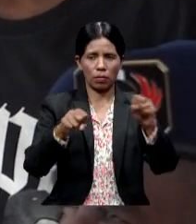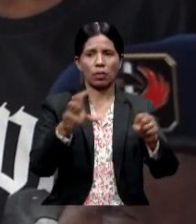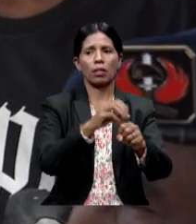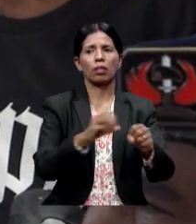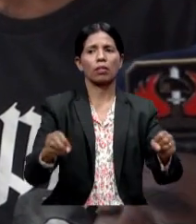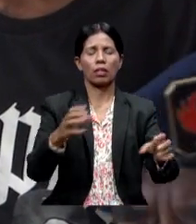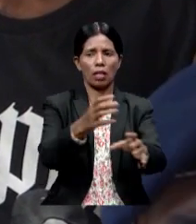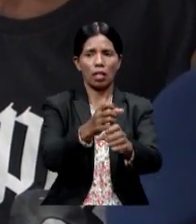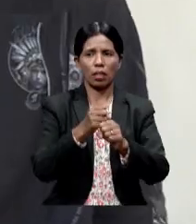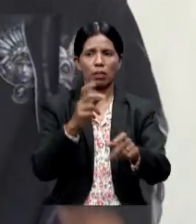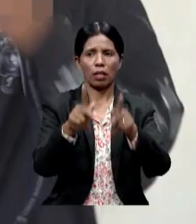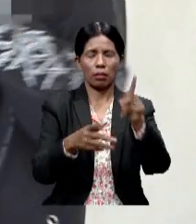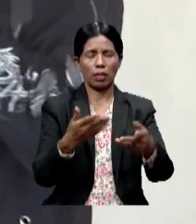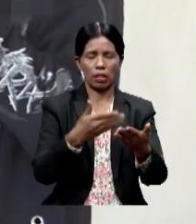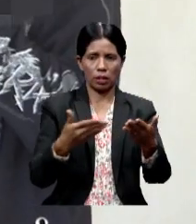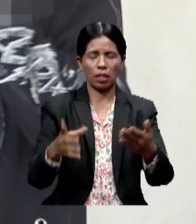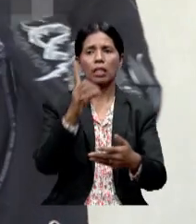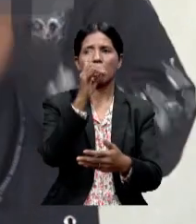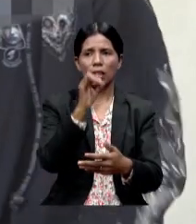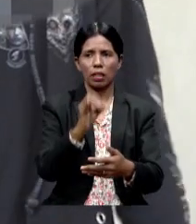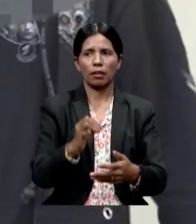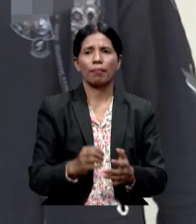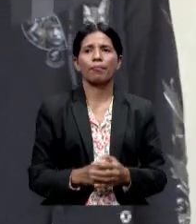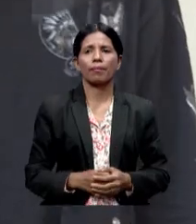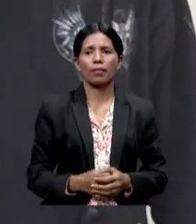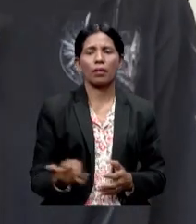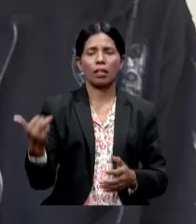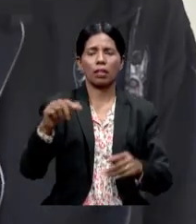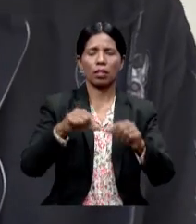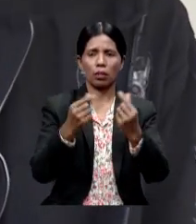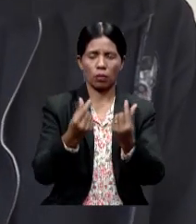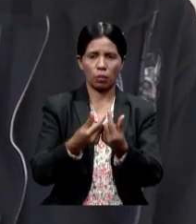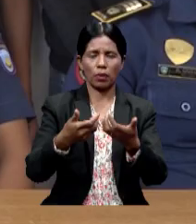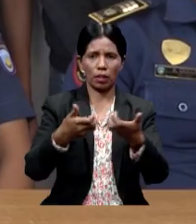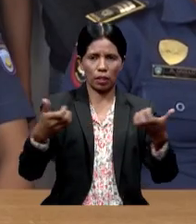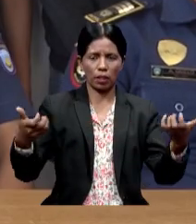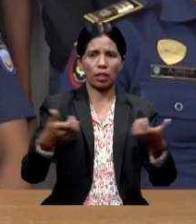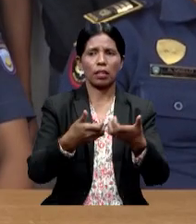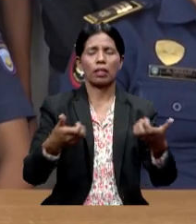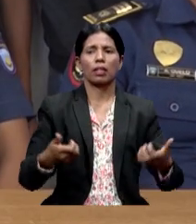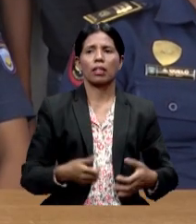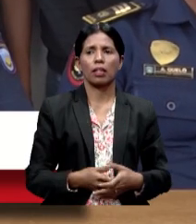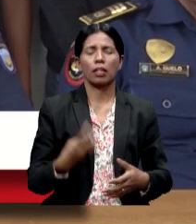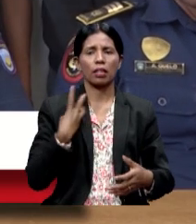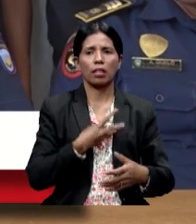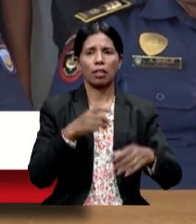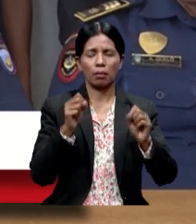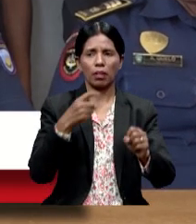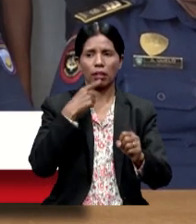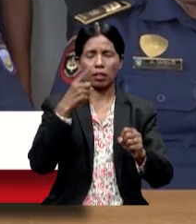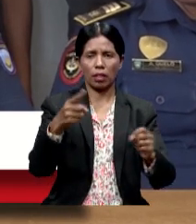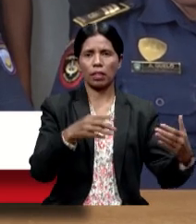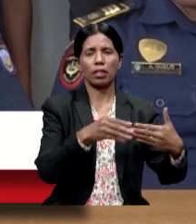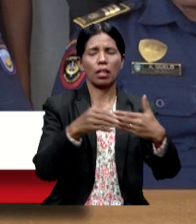hori hadau emanesasan e hadililaran. Sira grupo ketketak, mai be sirané kri itabelede yang katak ne